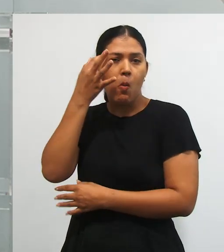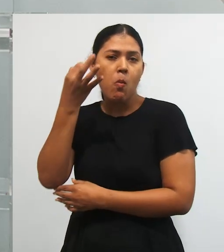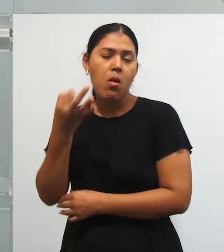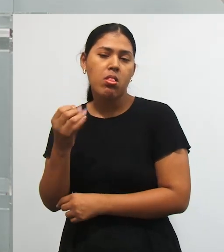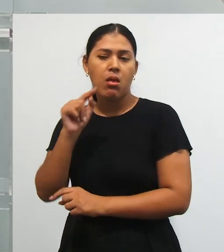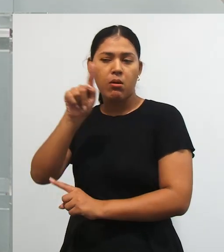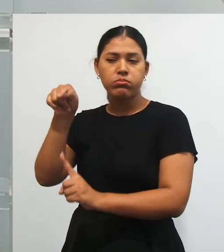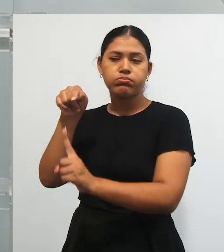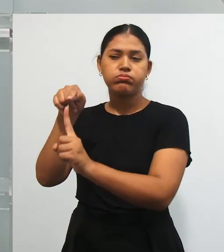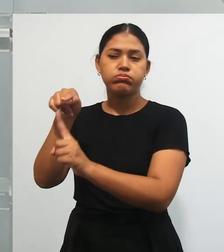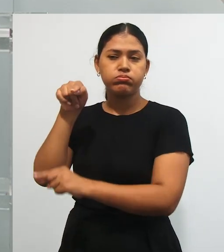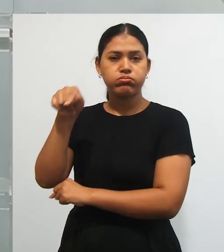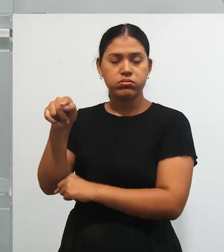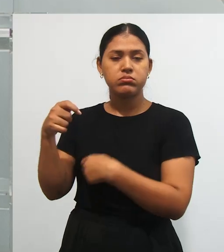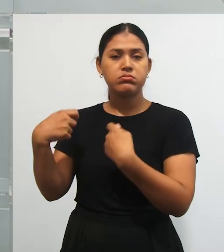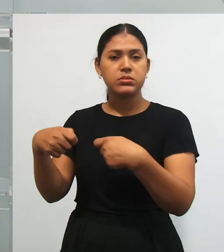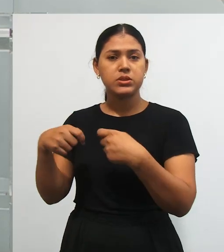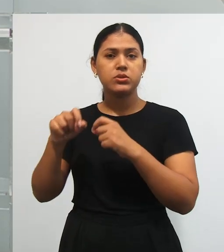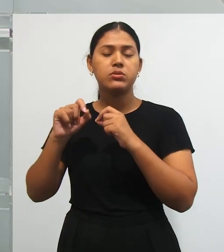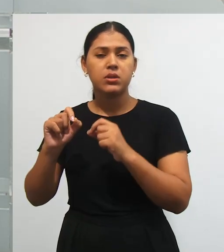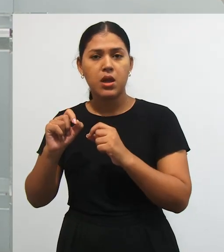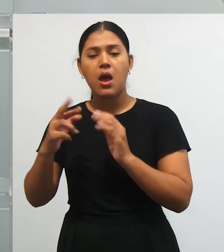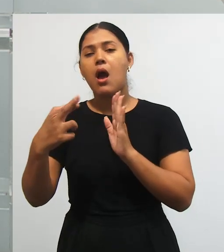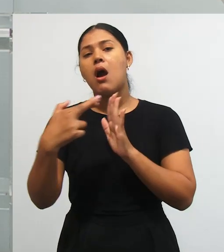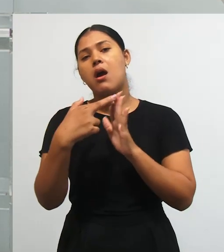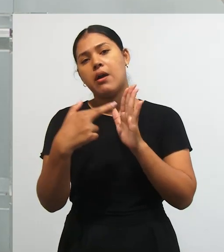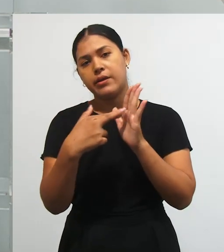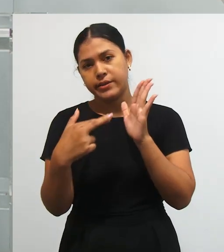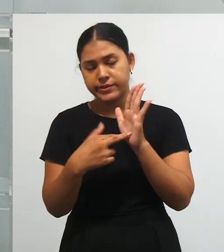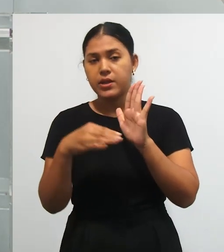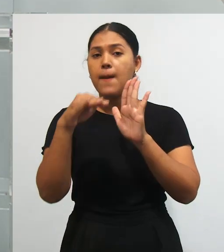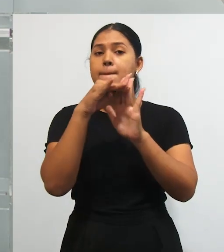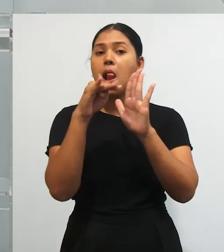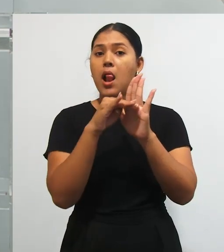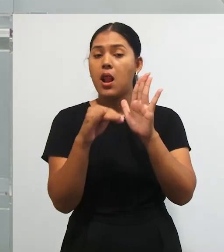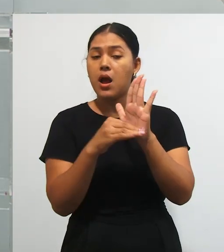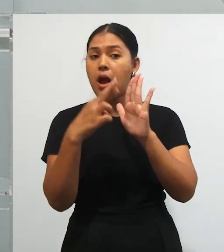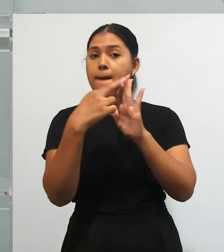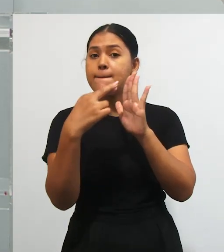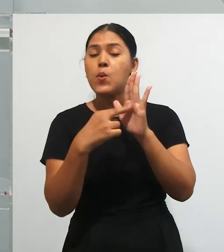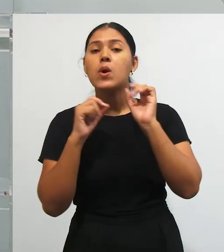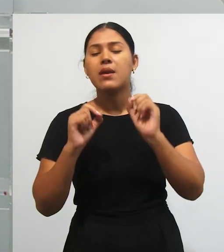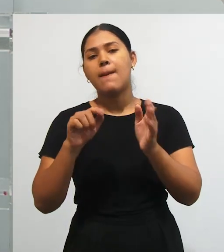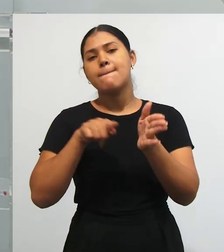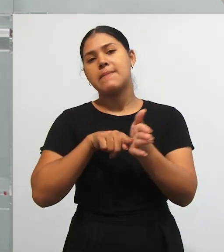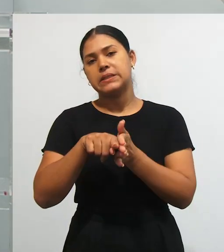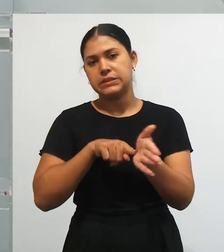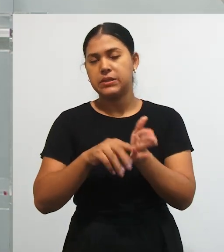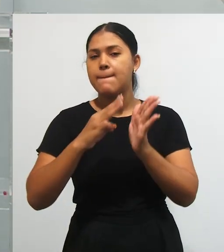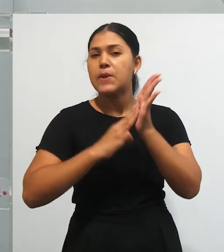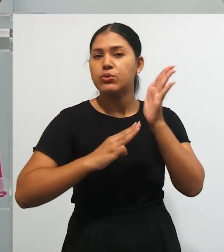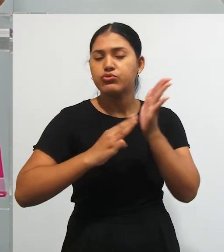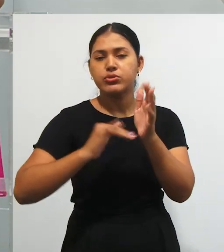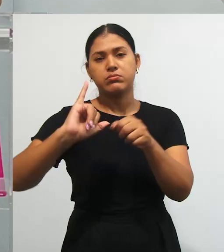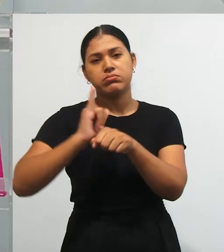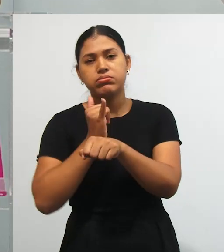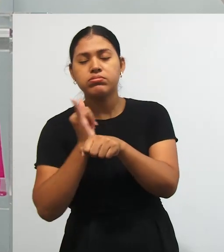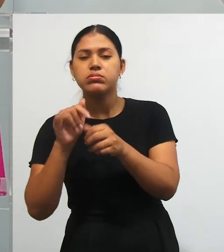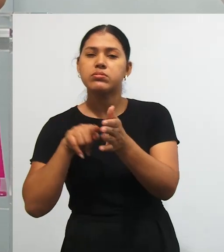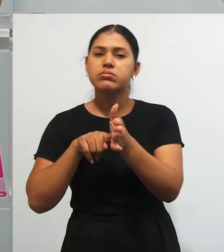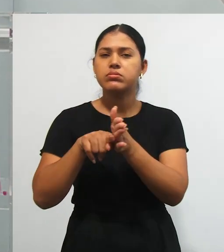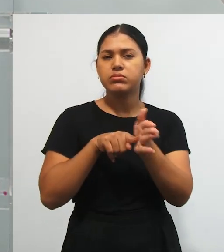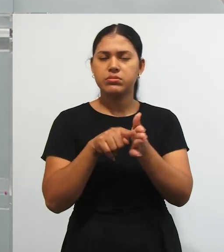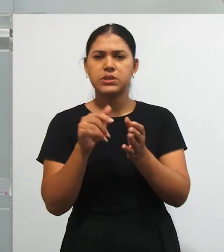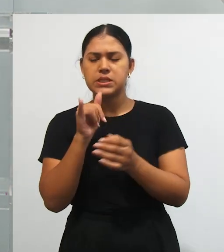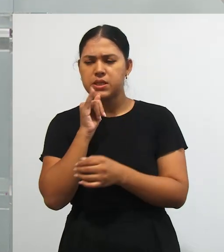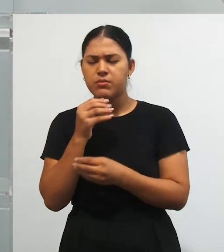entender um objeto, você precisa de uma rigorosidade metódica para se aproximar dele. Então, como é que você vai entender qual